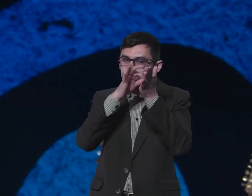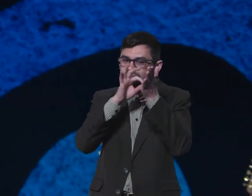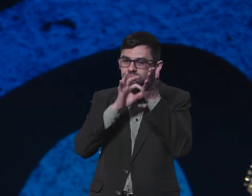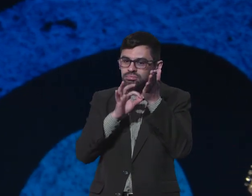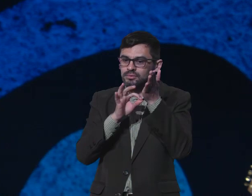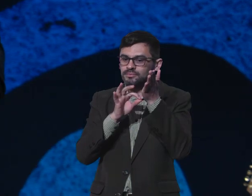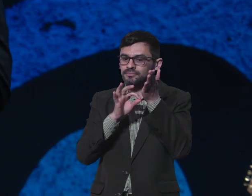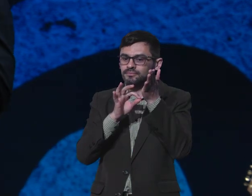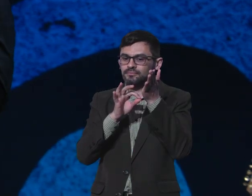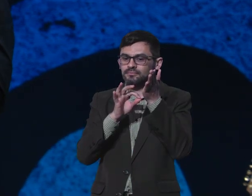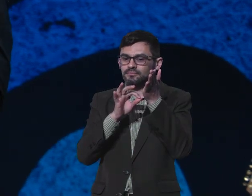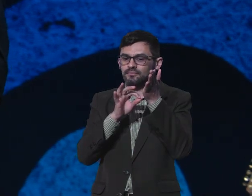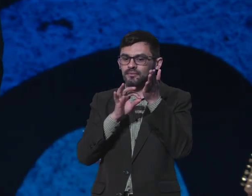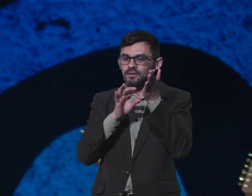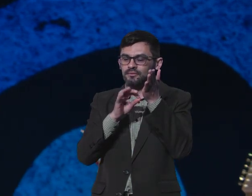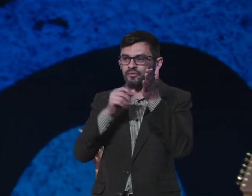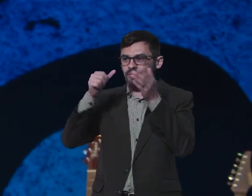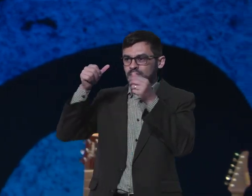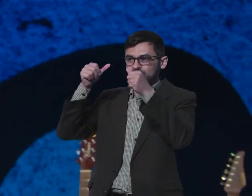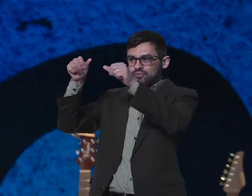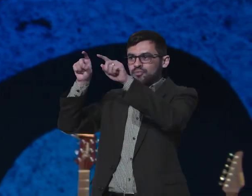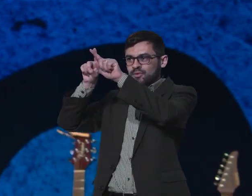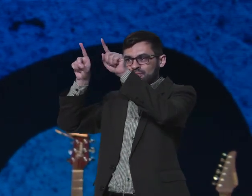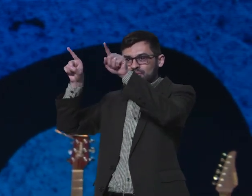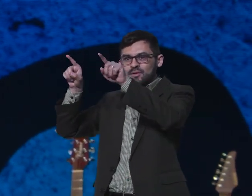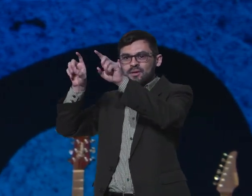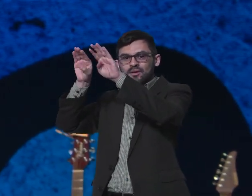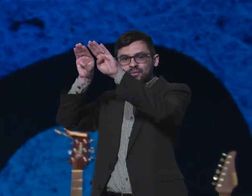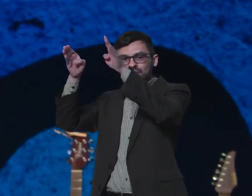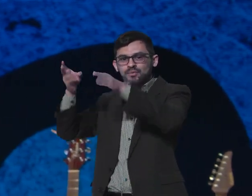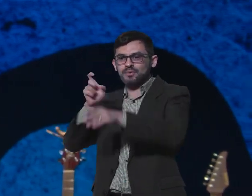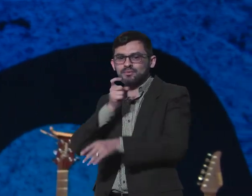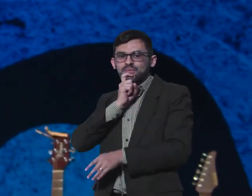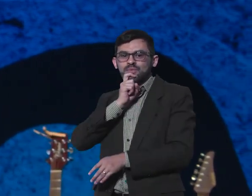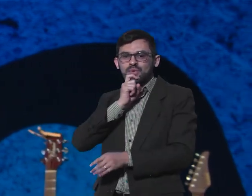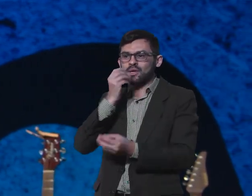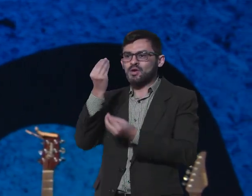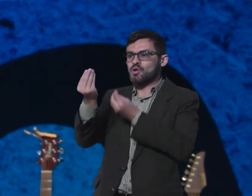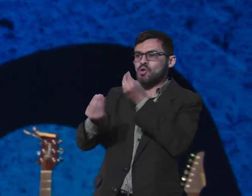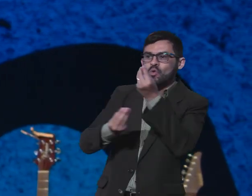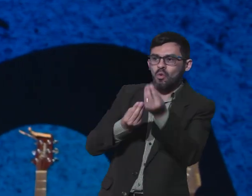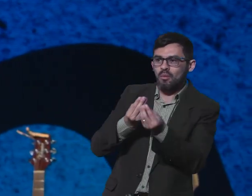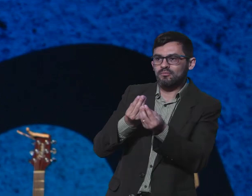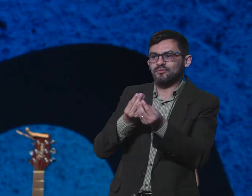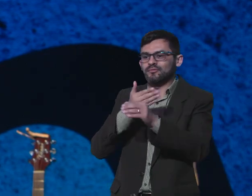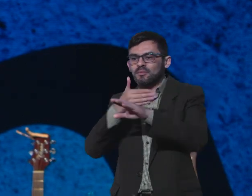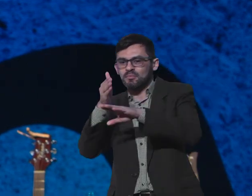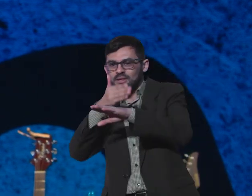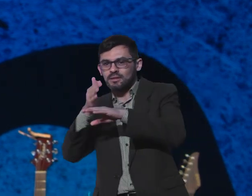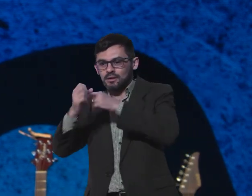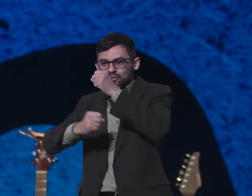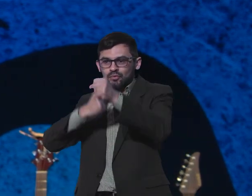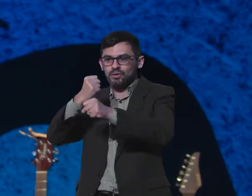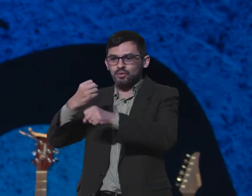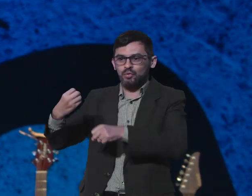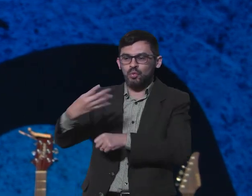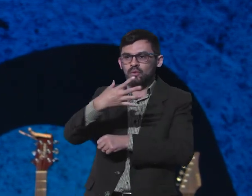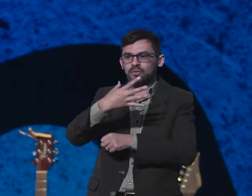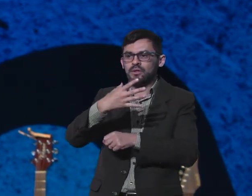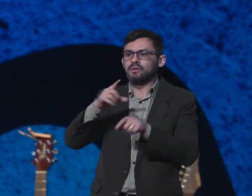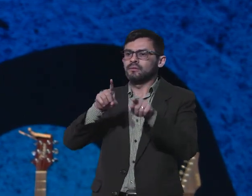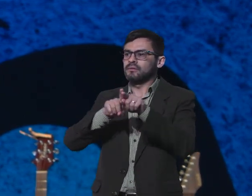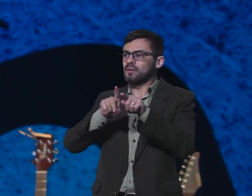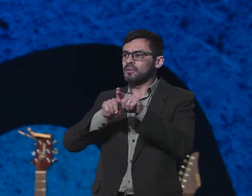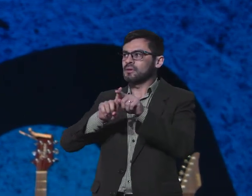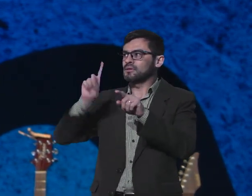manualzinho, que você vai grudar na tua geladeira e ver como você vai investir o seu tempo, você vai receber um